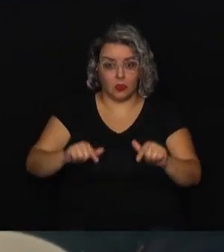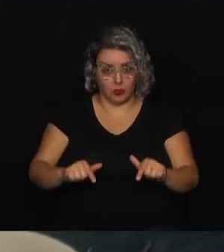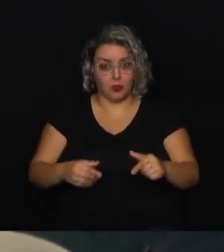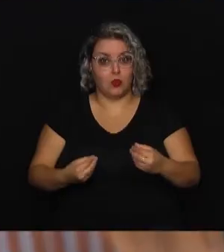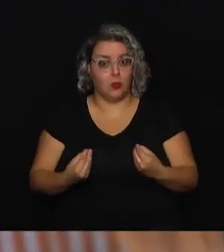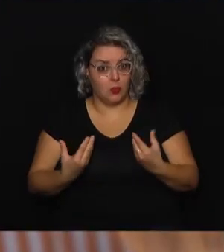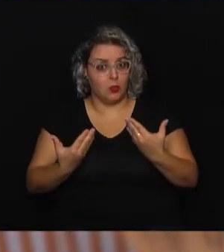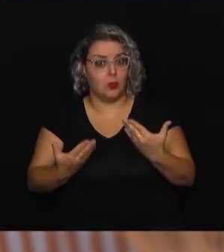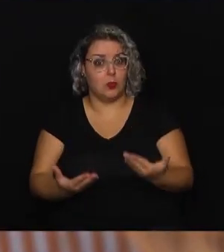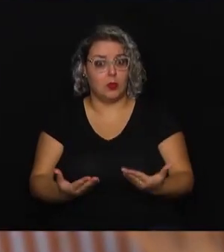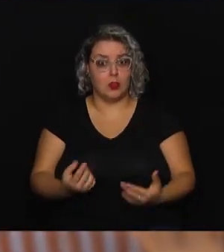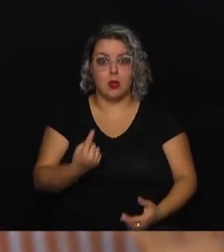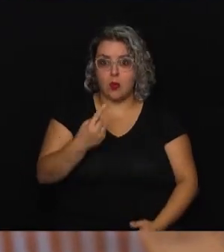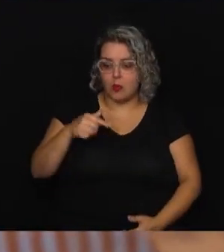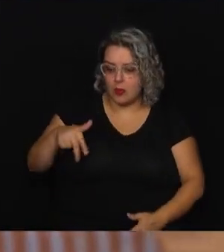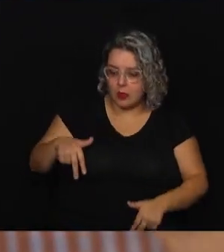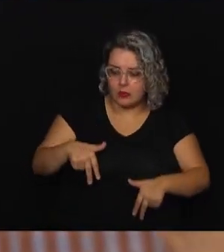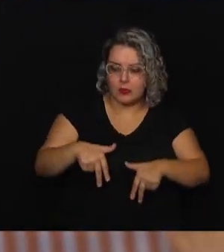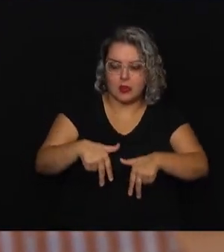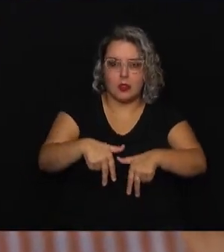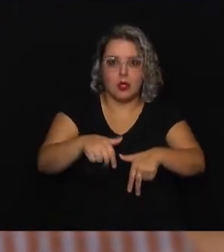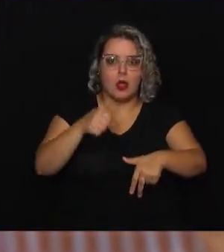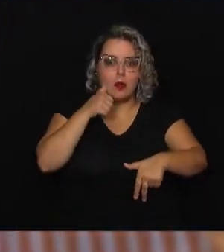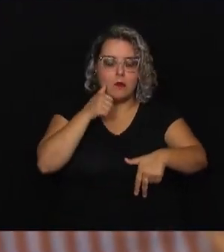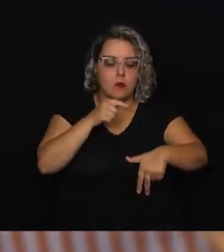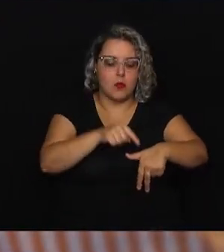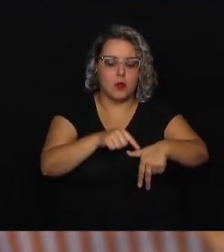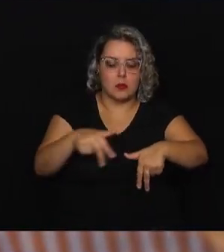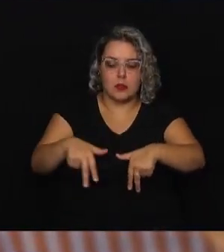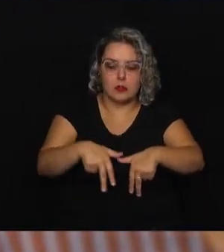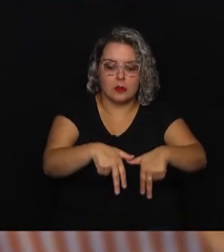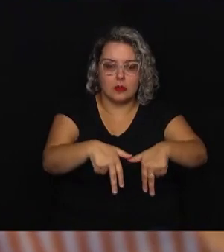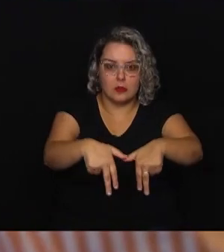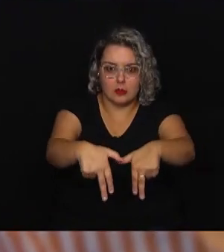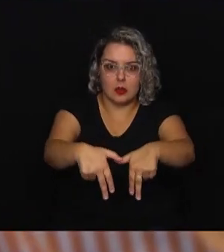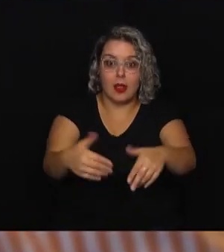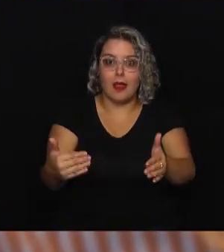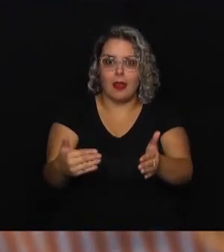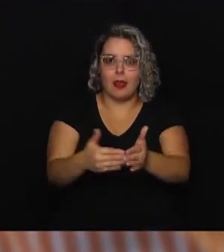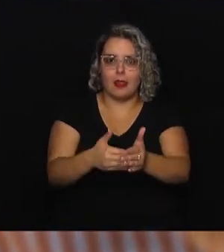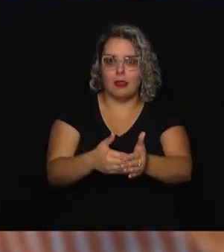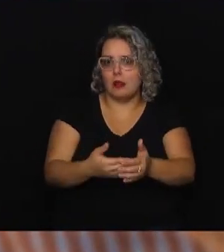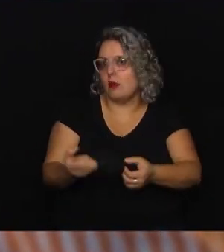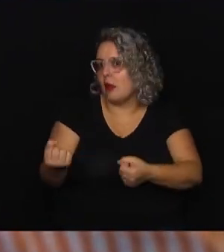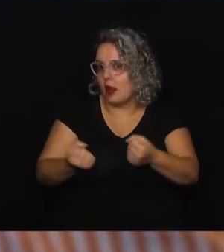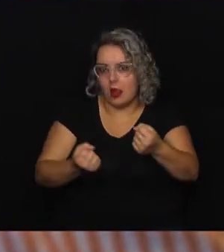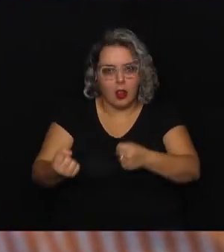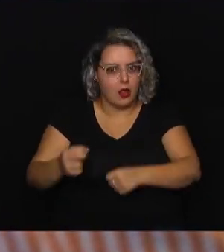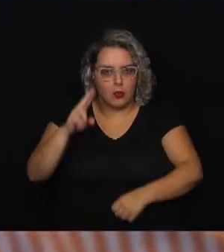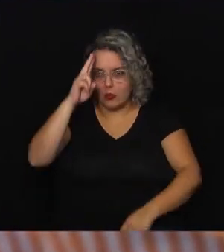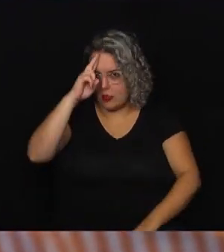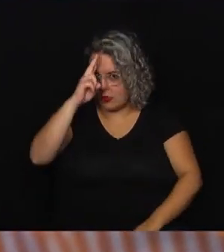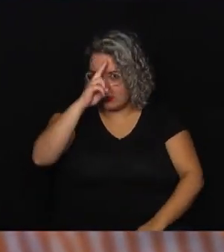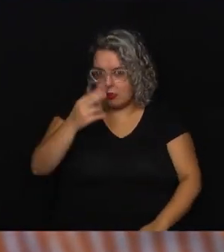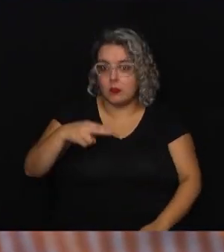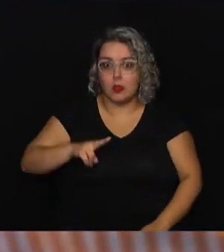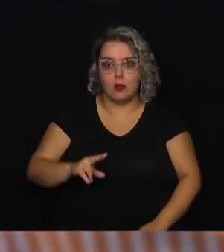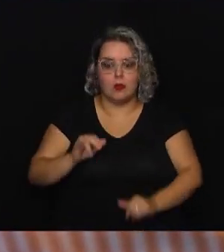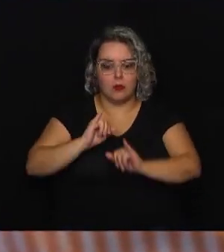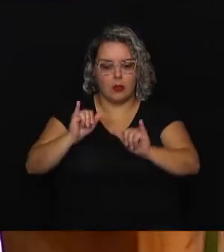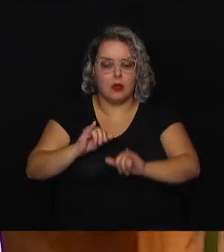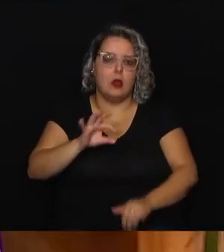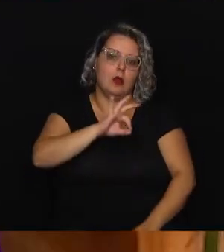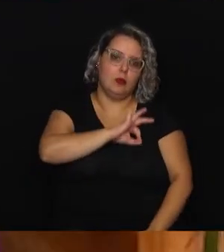ofereça uma pessoa para acompanhar a mulher até algum meio de transporte ou até ela comunicar o problema à